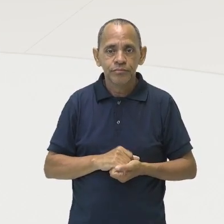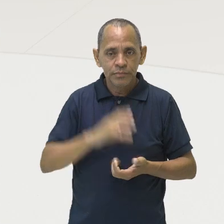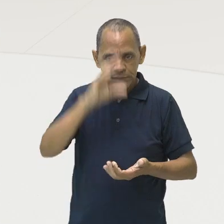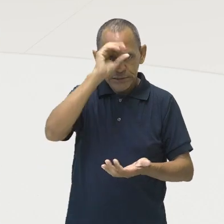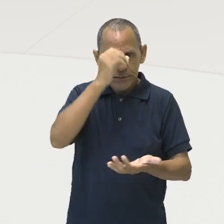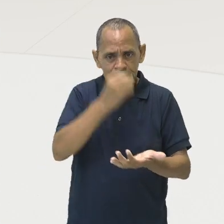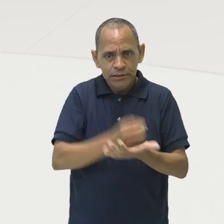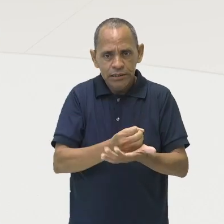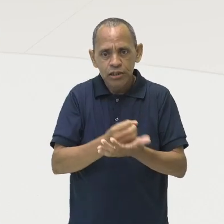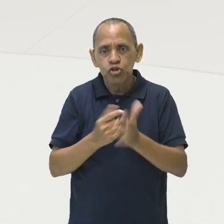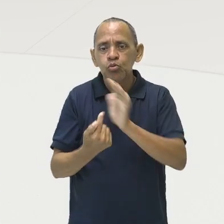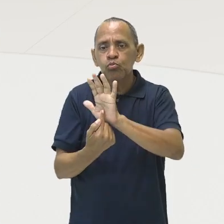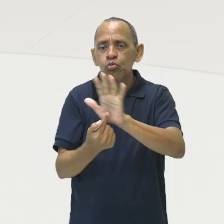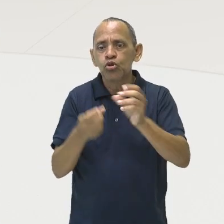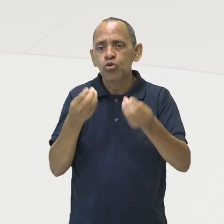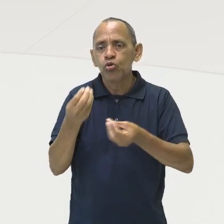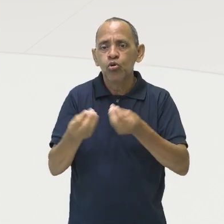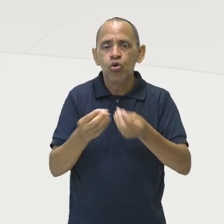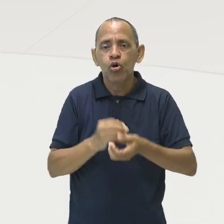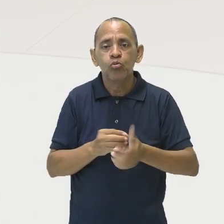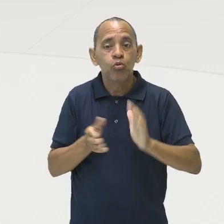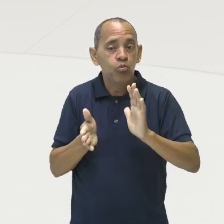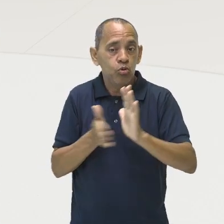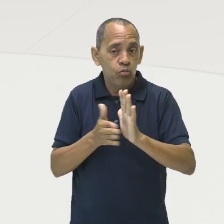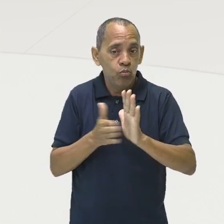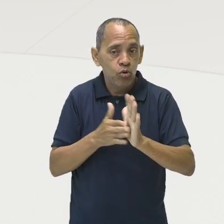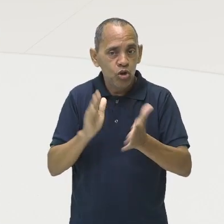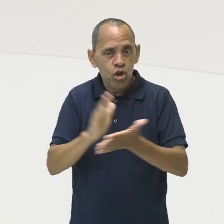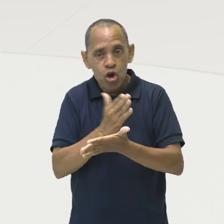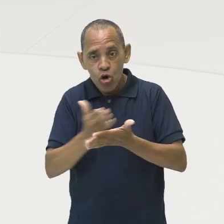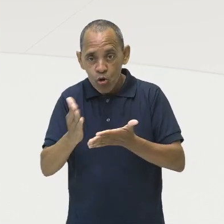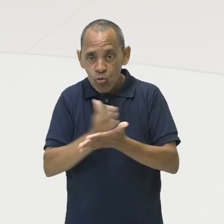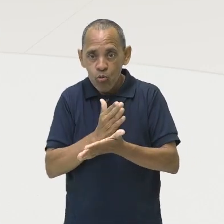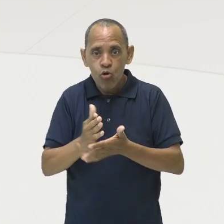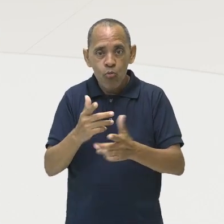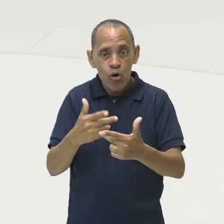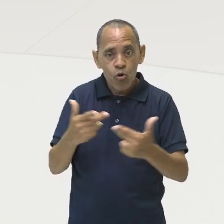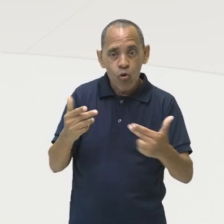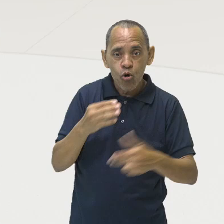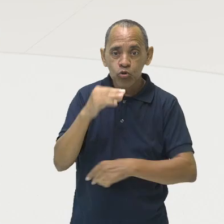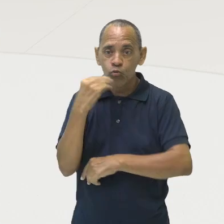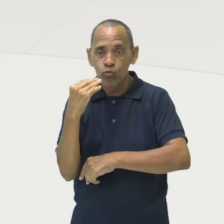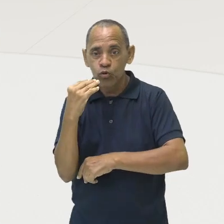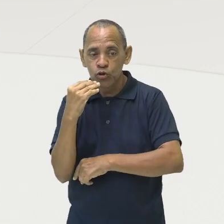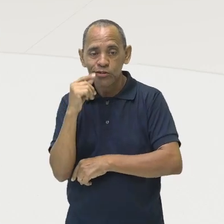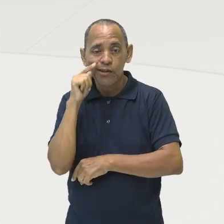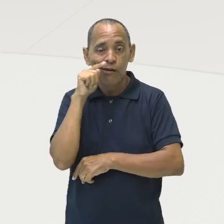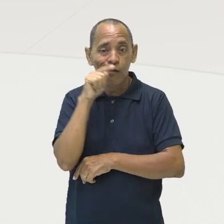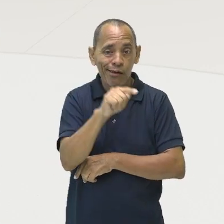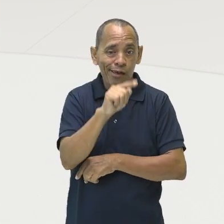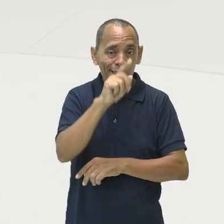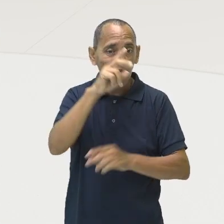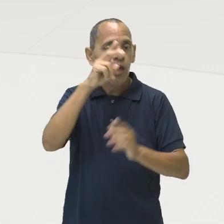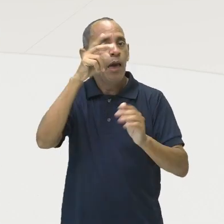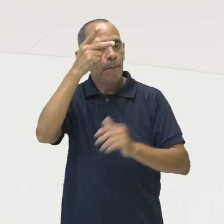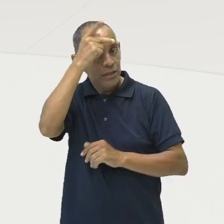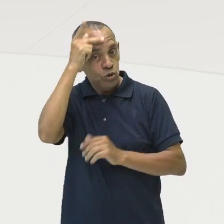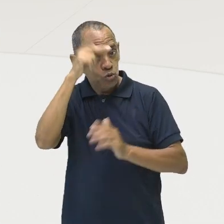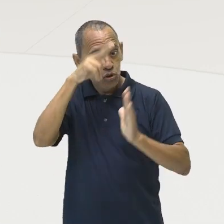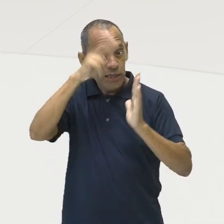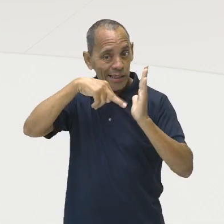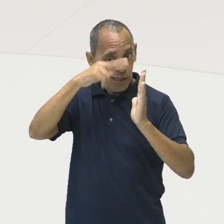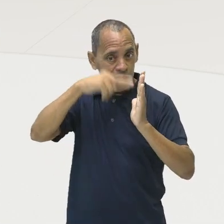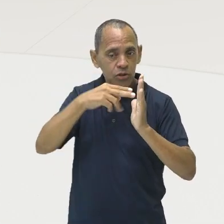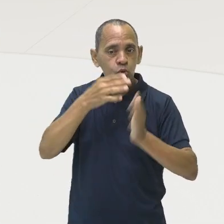a confirmação, né, de algo que eu quero trazer, convencer ali o meu leitor. Então, o argumento 1 e o argumento 2, eles